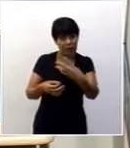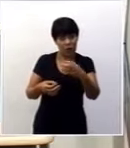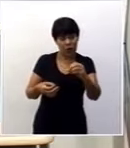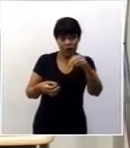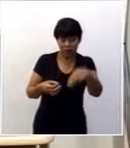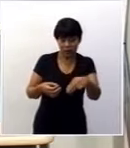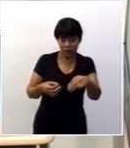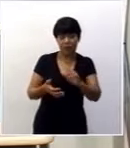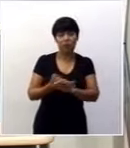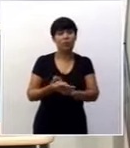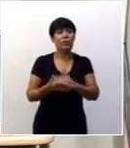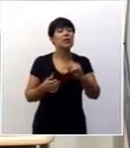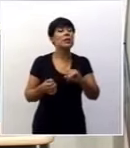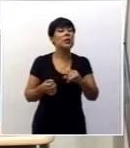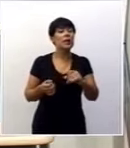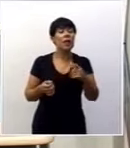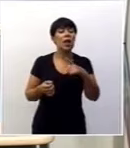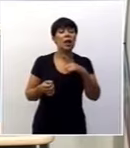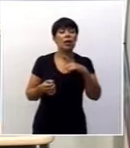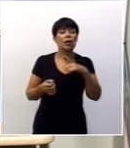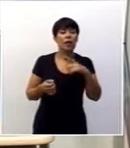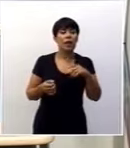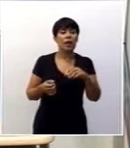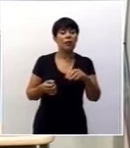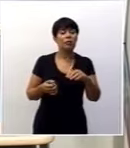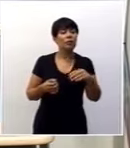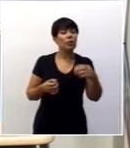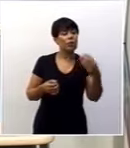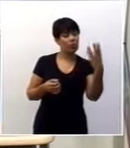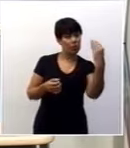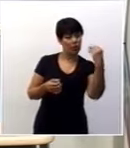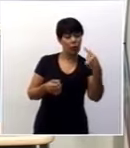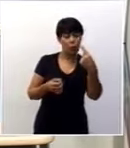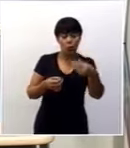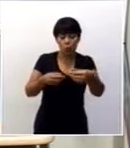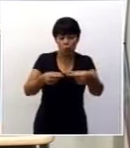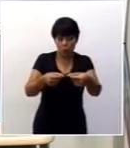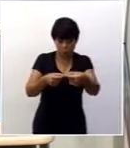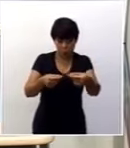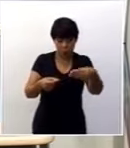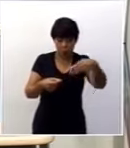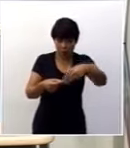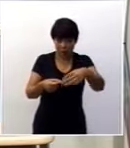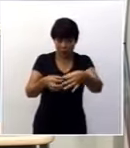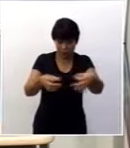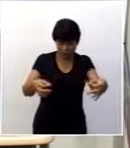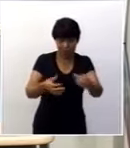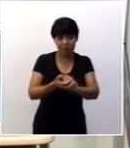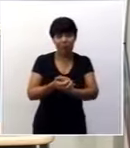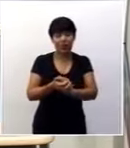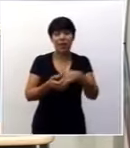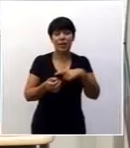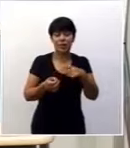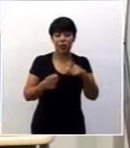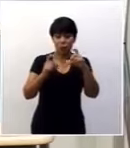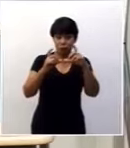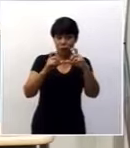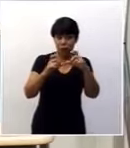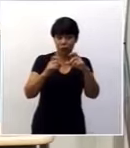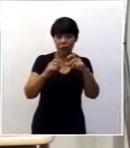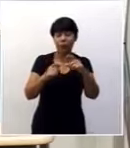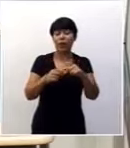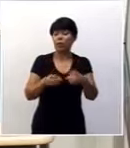Agora, se eu tenho uma imagem, por exemplo, de 1 metro de resolução, se eu fizer essa imagem da sala lá, eu vou conseguir